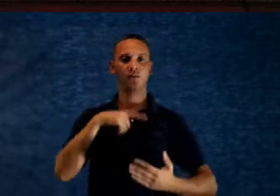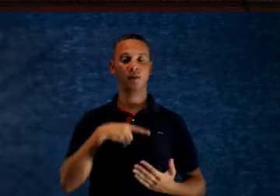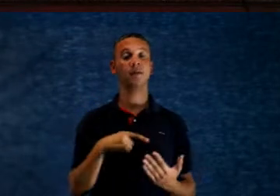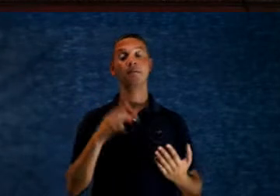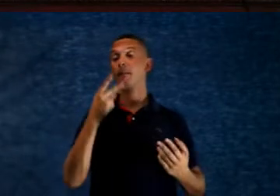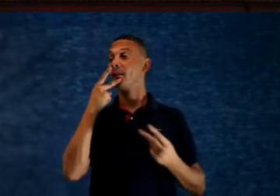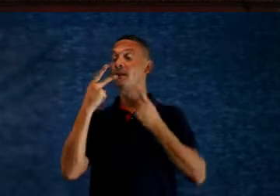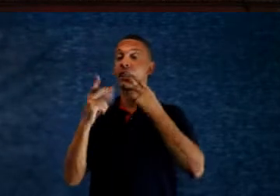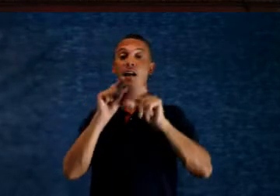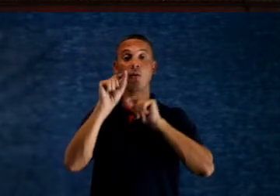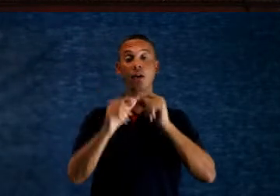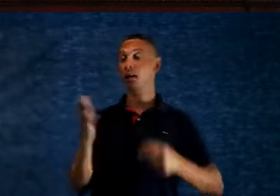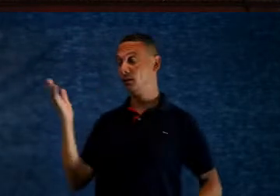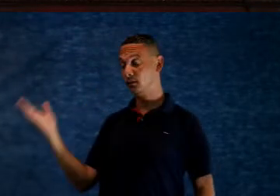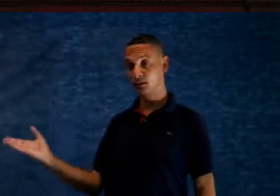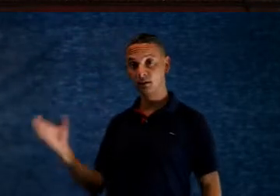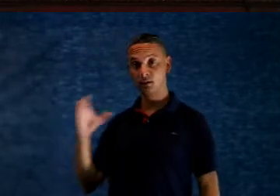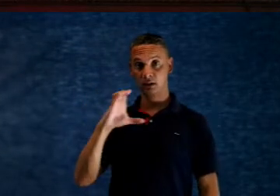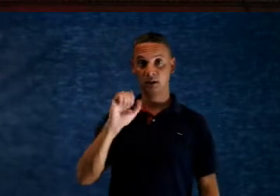quero dizer que Carmen